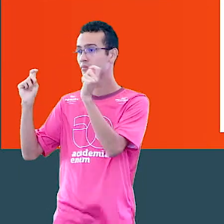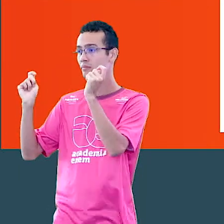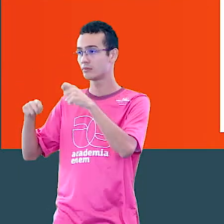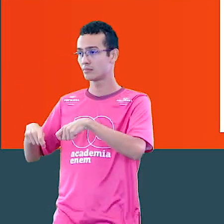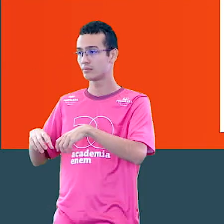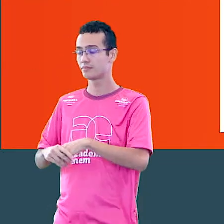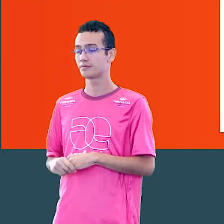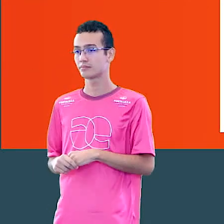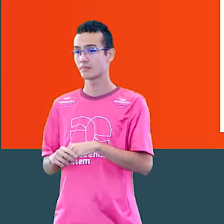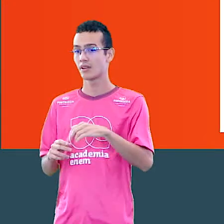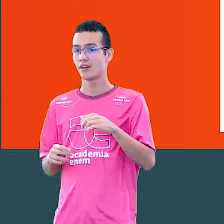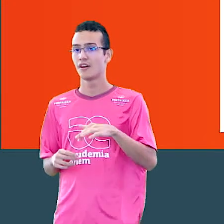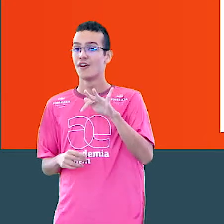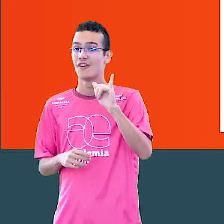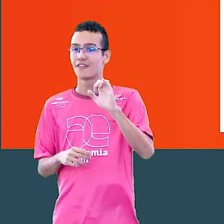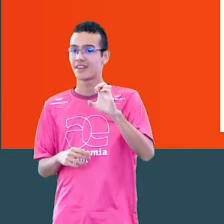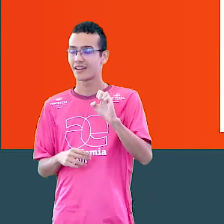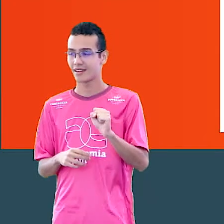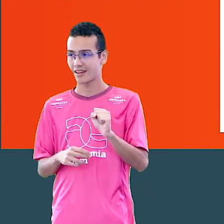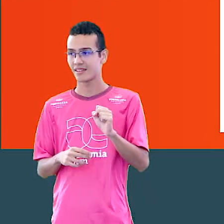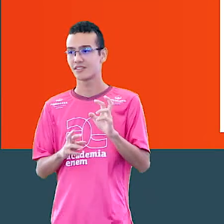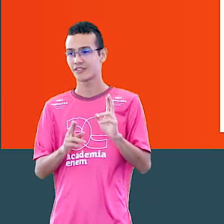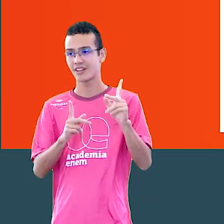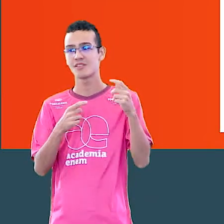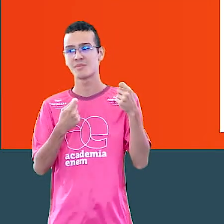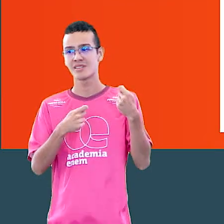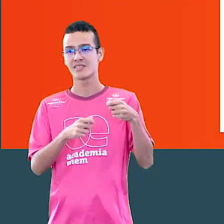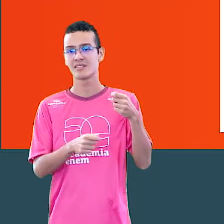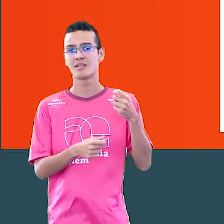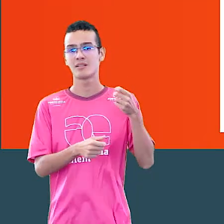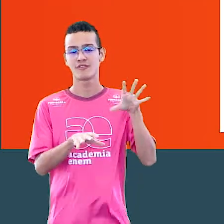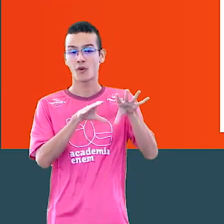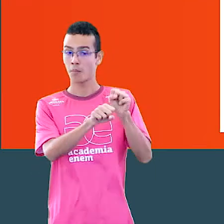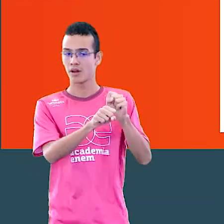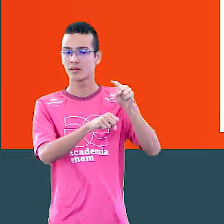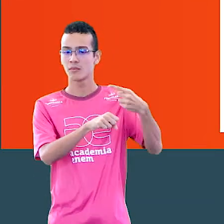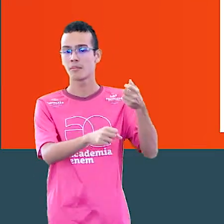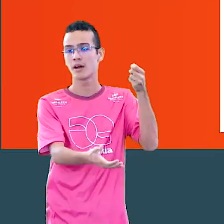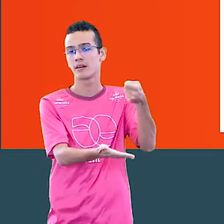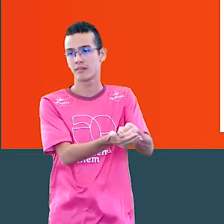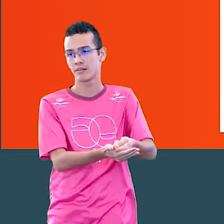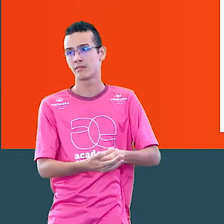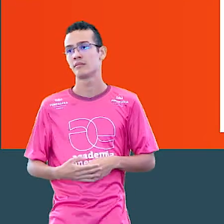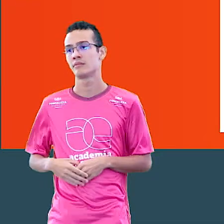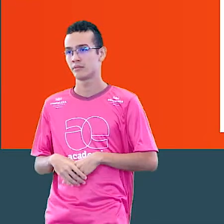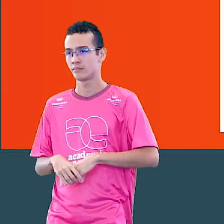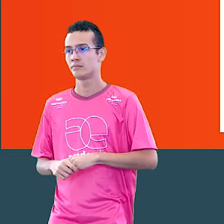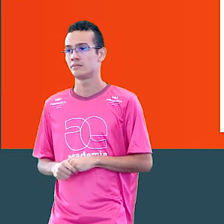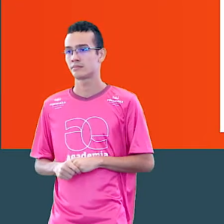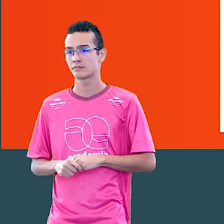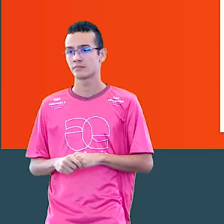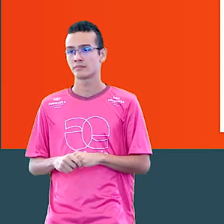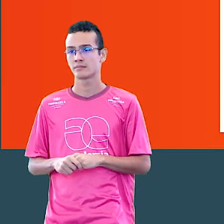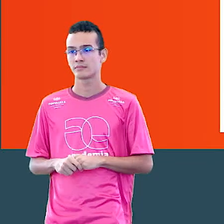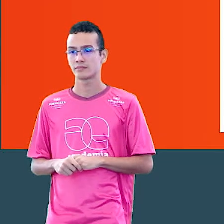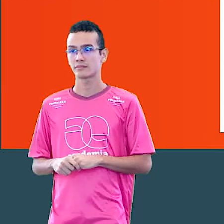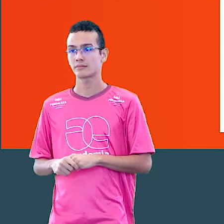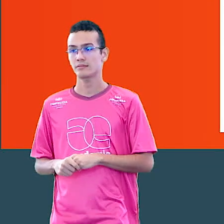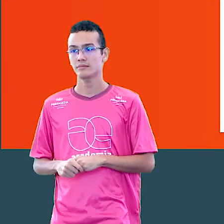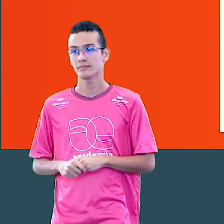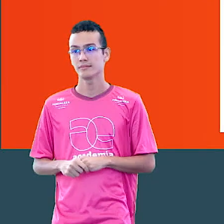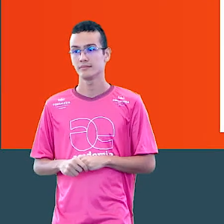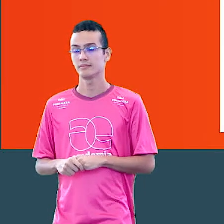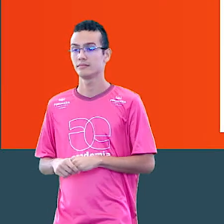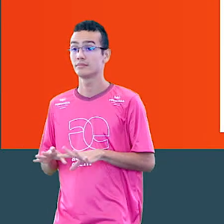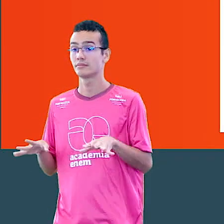o FIES, a terceira opção, tá certo? Vamos lá. O que a gente precisa saber aqui sobre o ProUni?